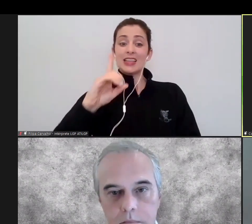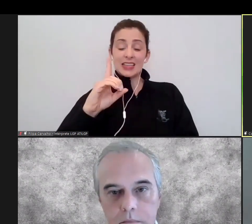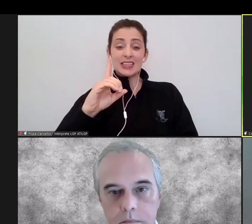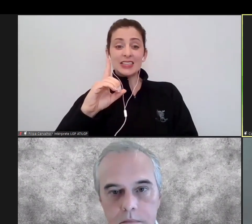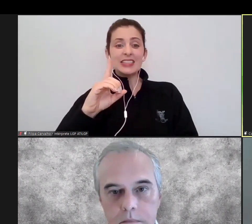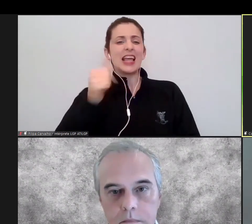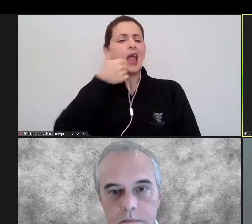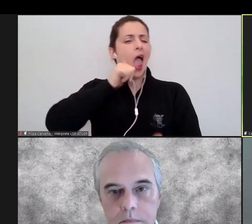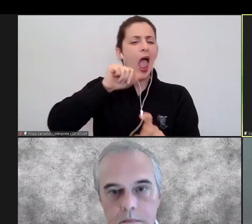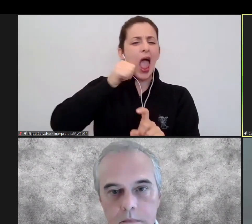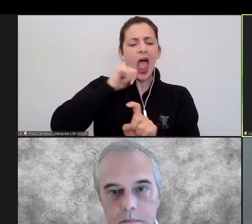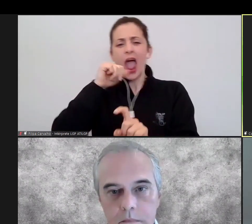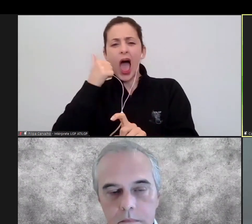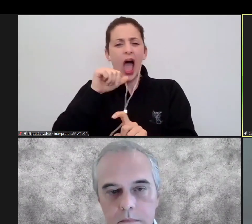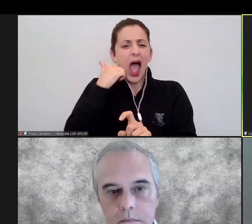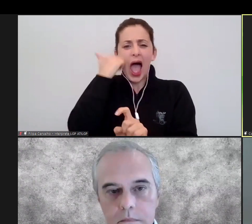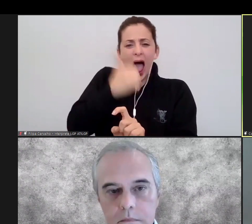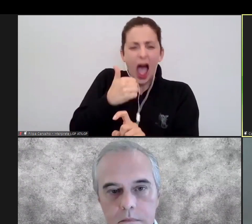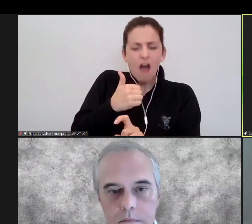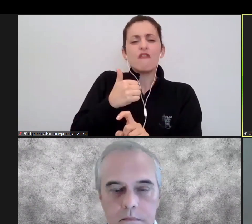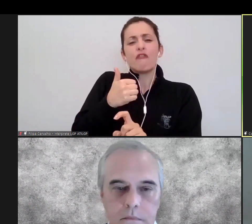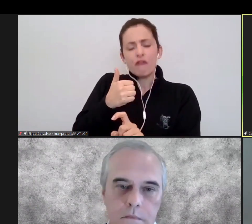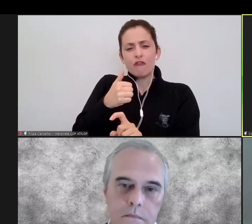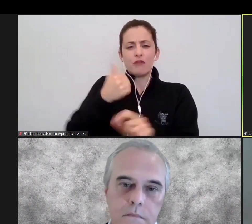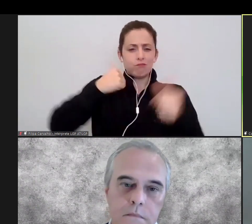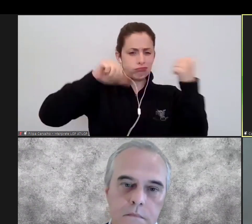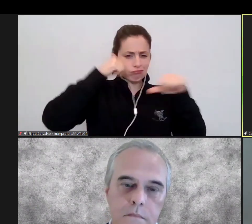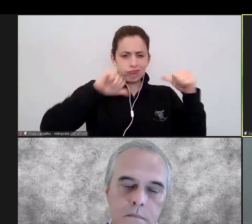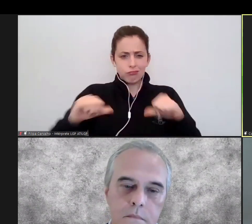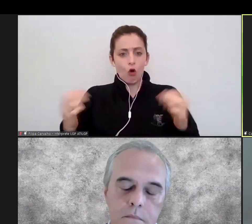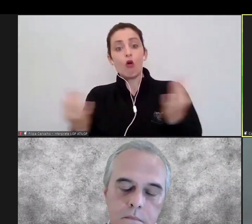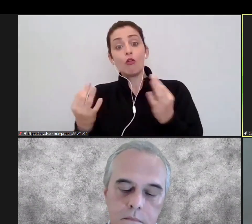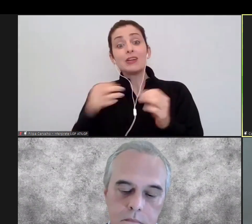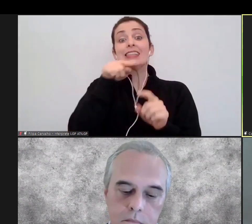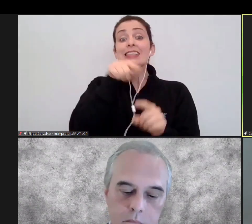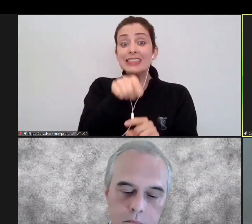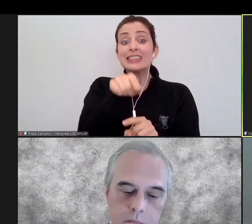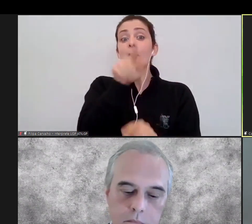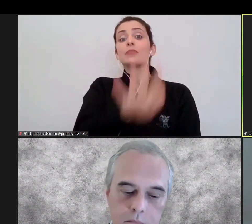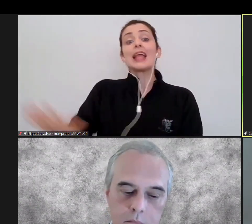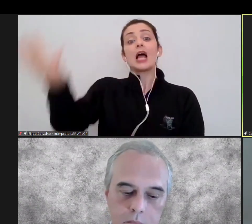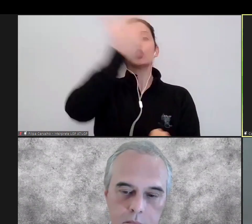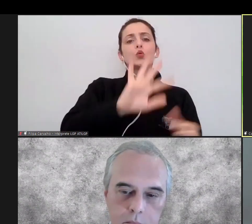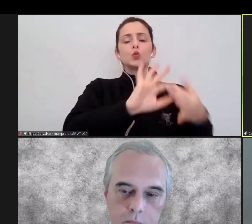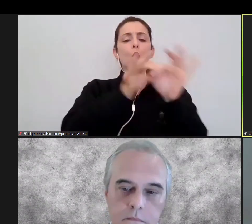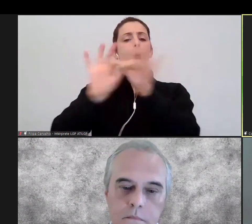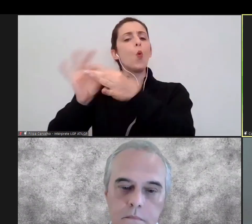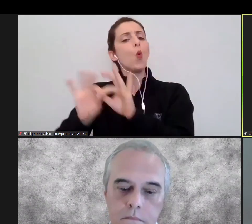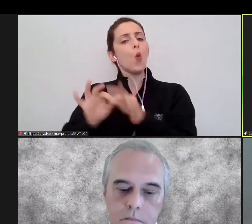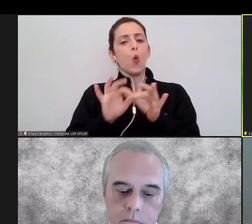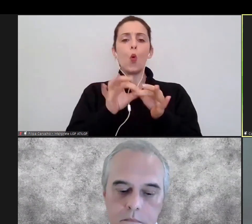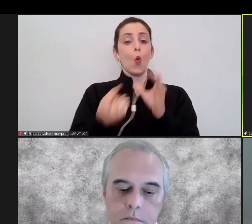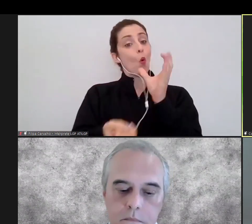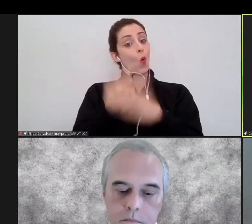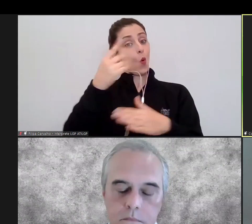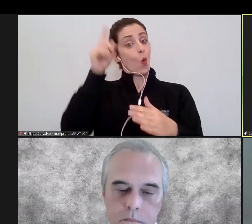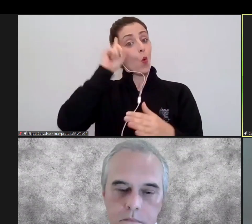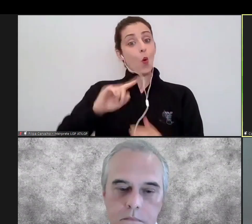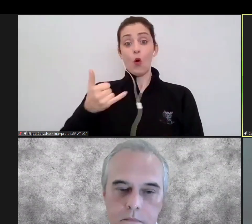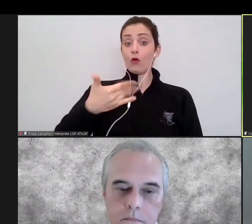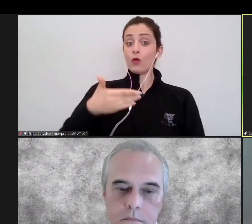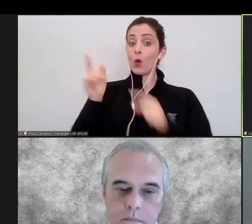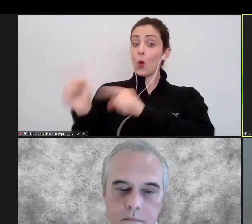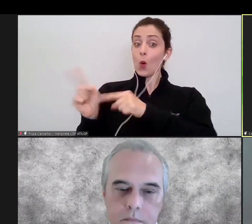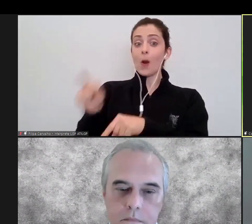ficaram gravemente feridas, e foi na sequência então deste massacre que as Nações Unidas instituem esta data, este 21 de março, como o Dia